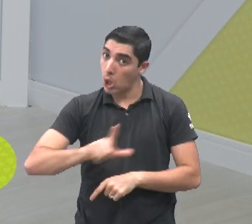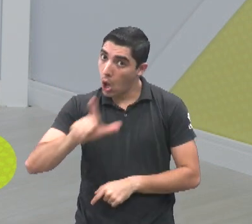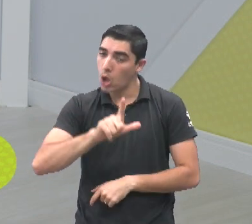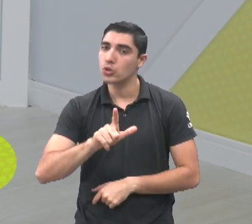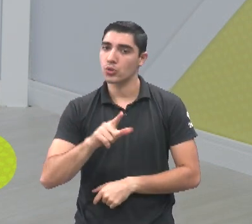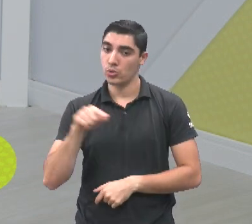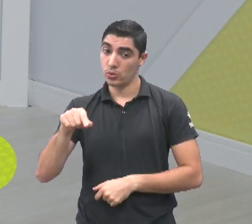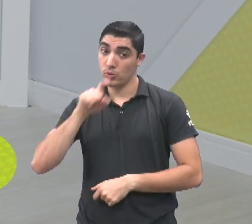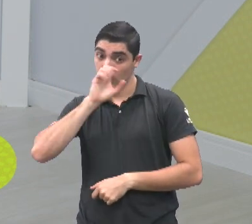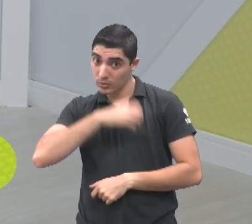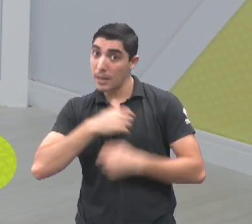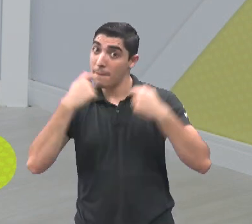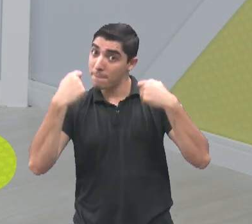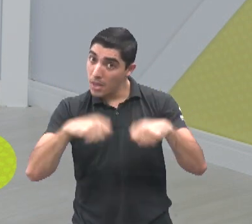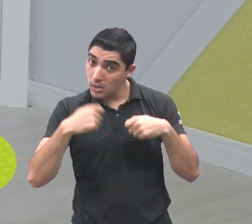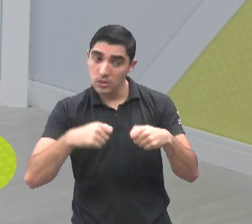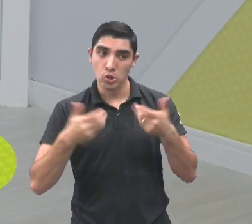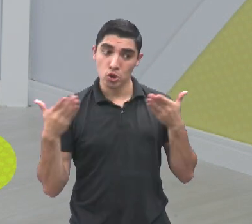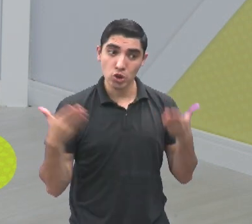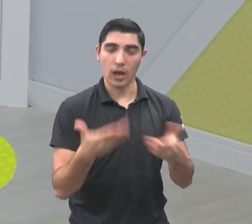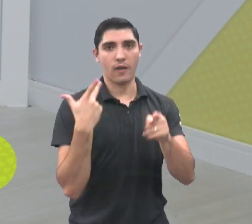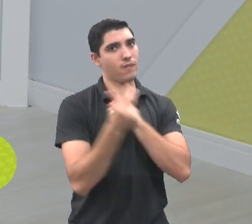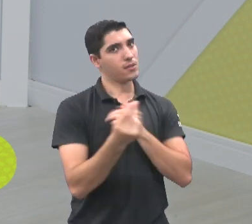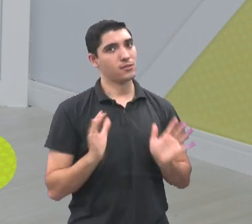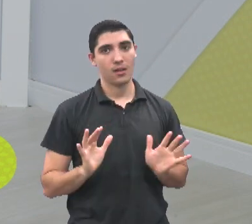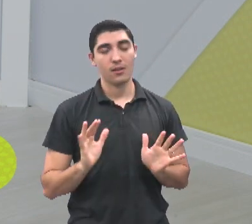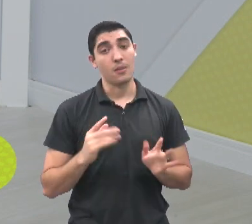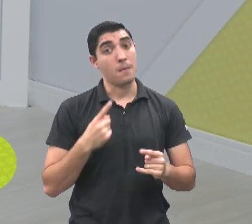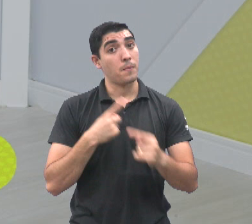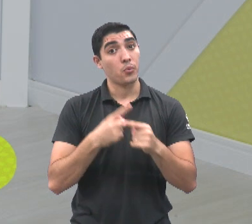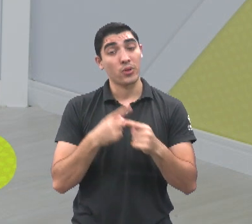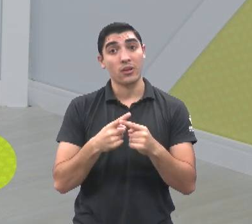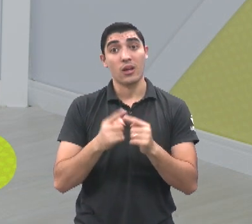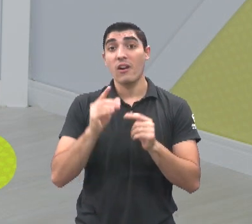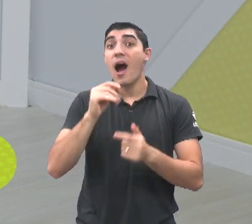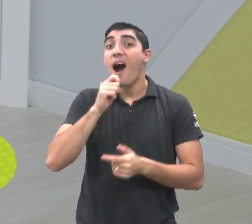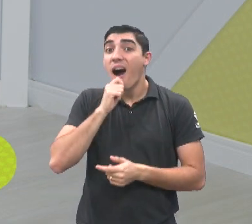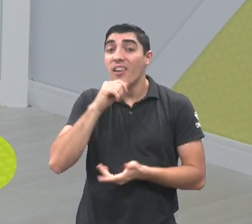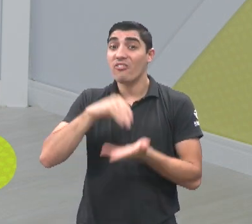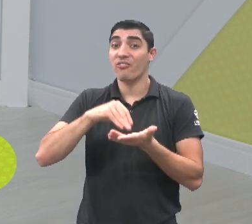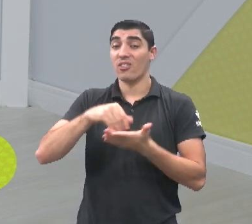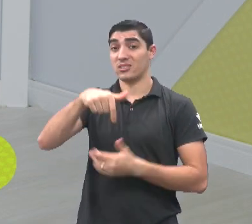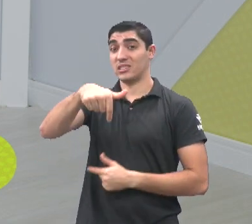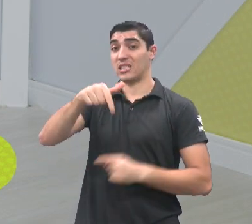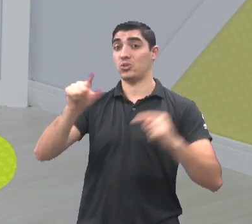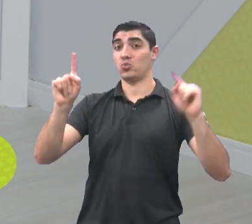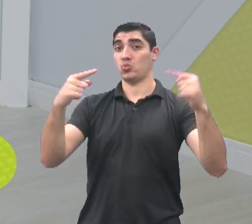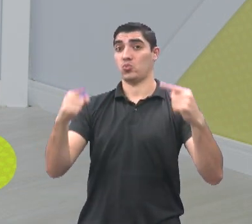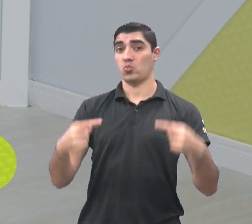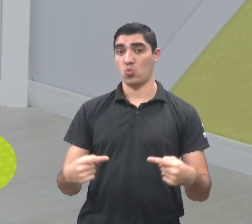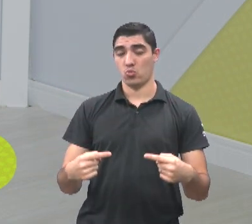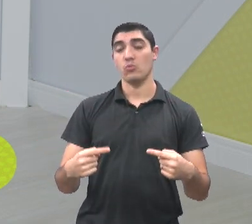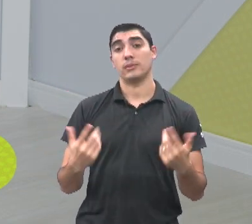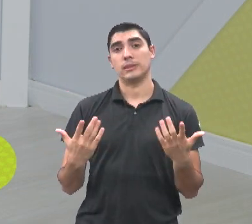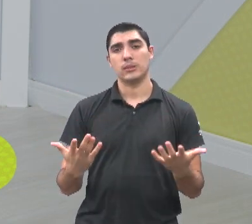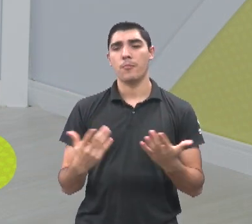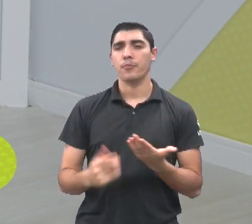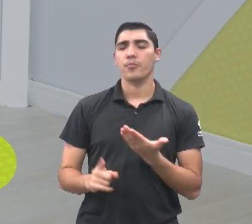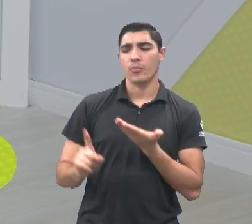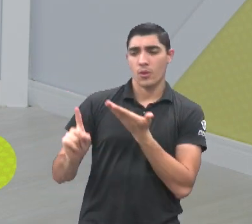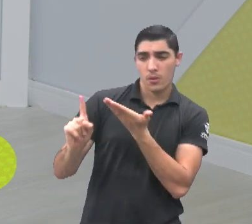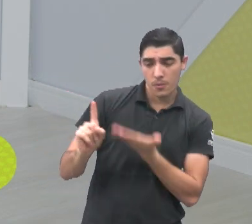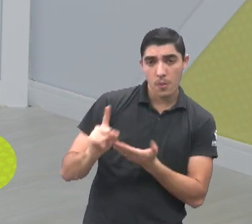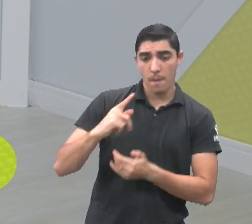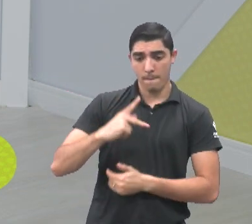curto, tem só mais 7 rodadas e a gente vai ver já já, está tudo muito embolado. E eu acho que nessa chegada do Paulo Roberto, é como ele falou, é conversar com o